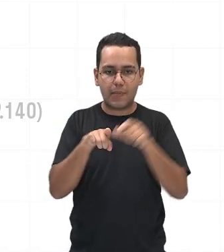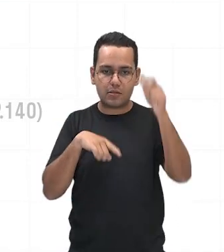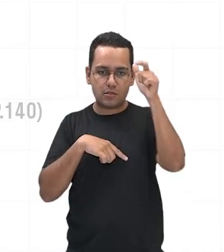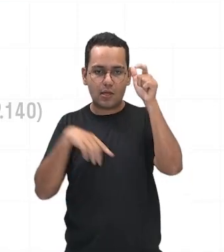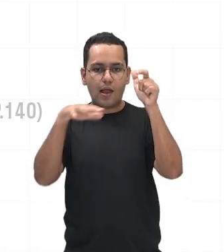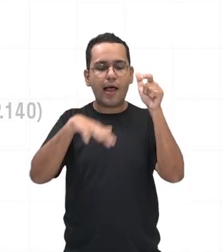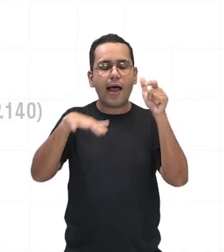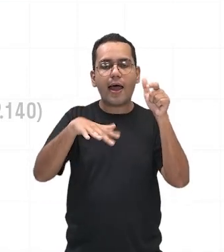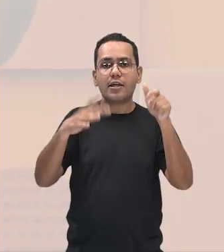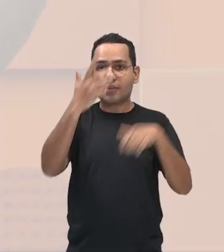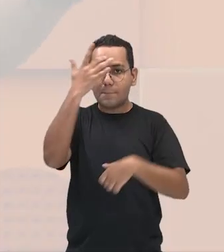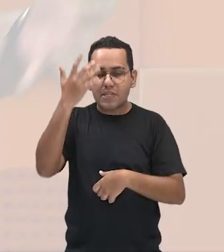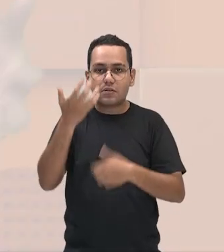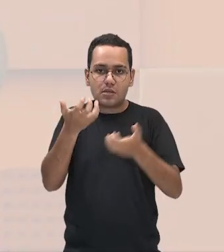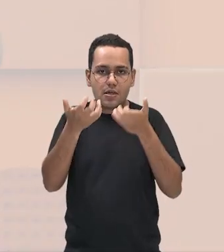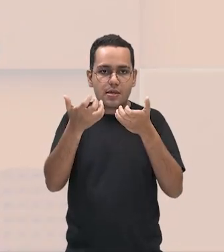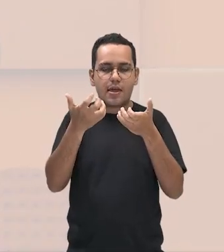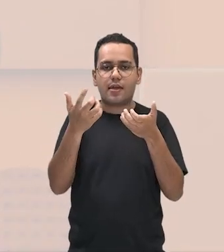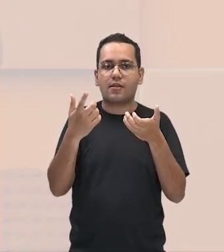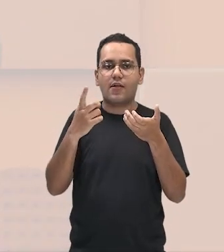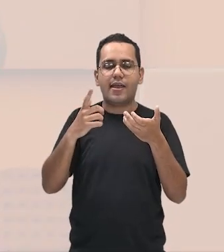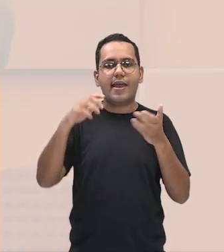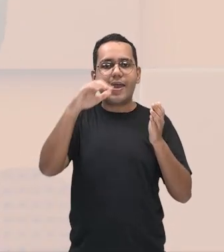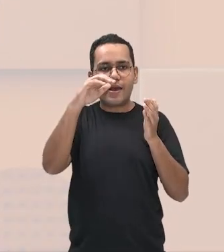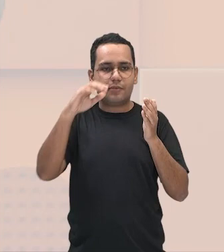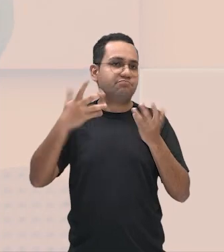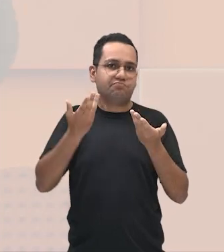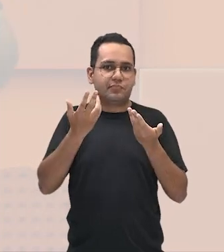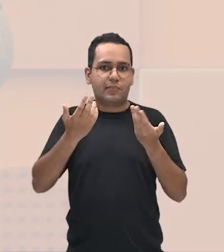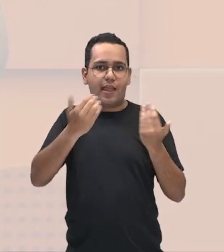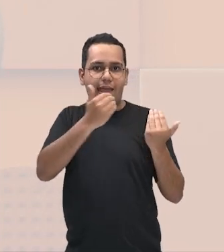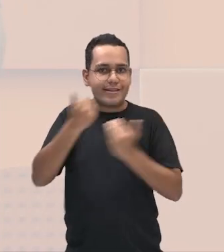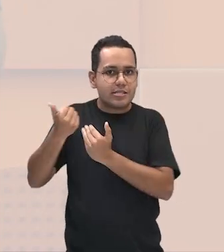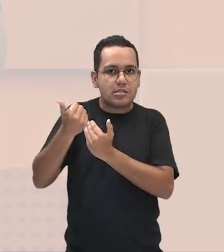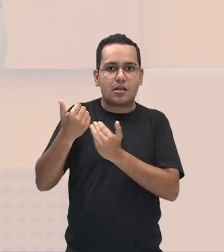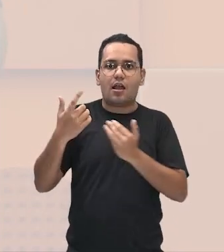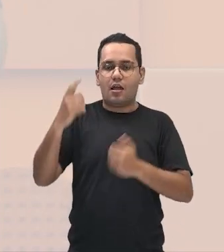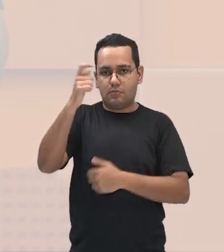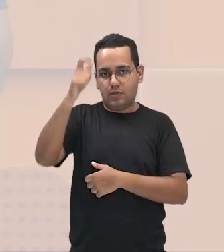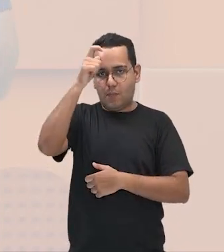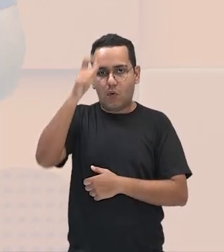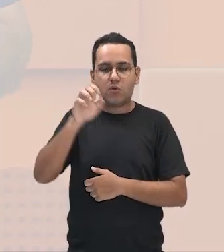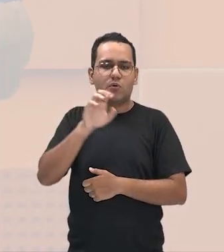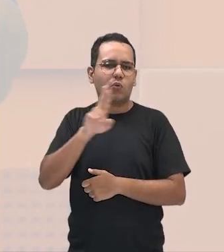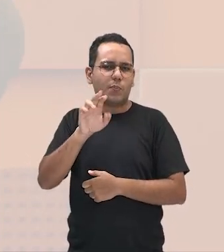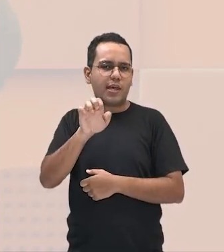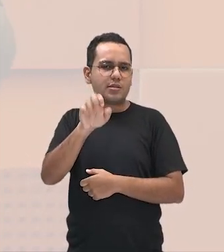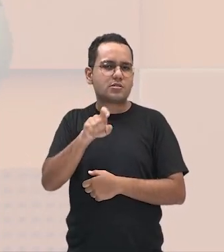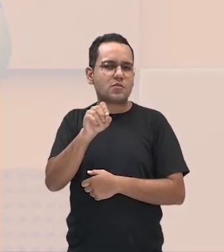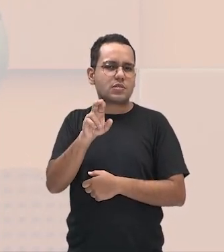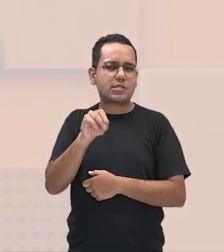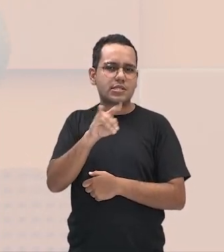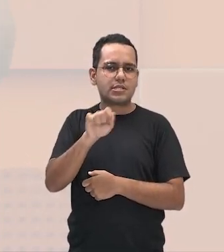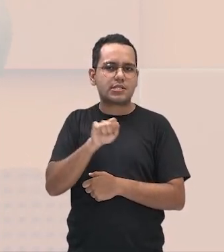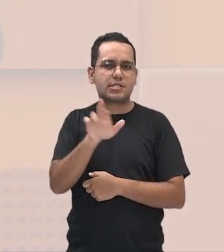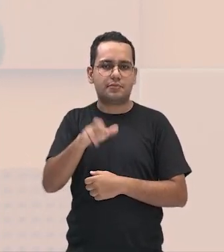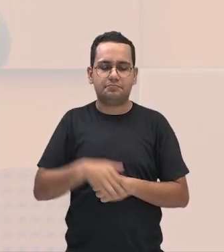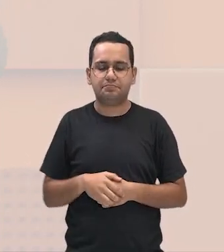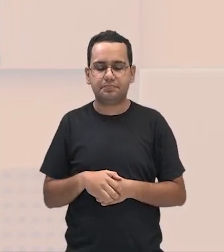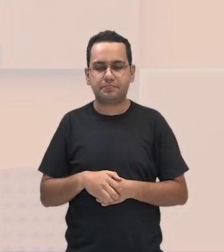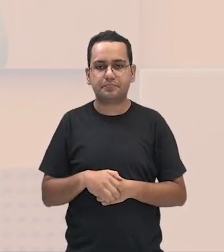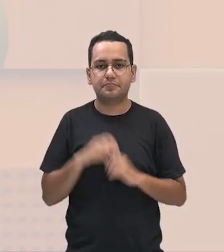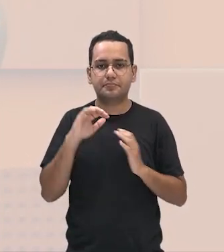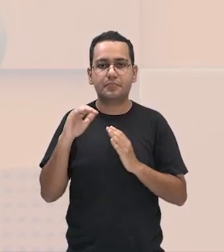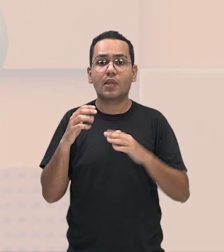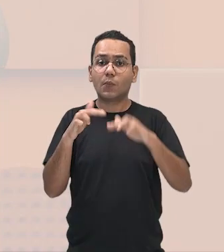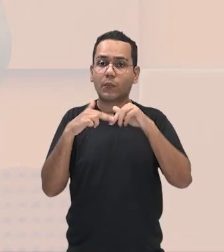agora essa mentalidade, então, ligada a essa Idade Média, tá? Então, lembra que esse homem, ele vive realmente com